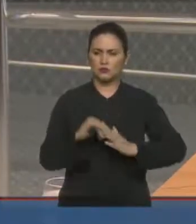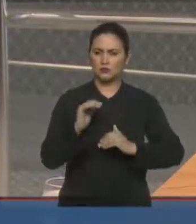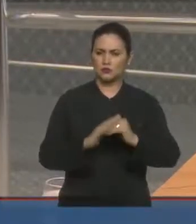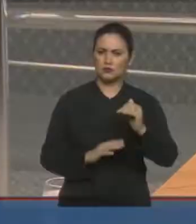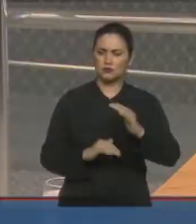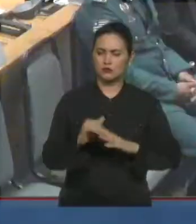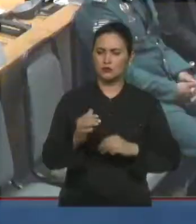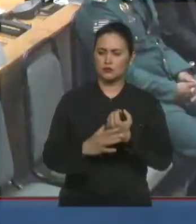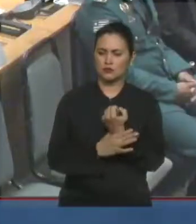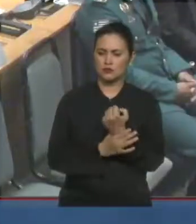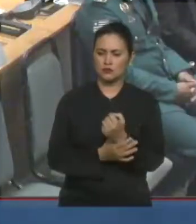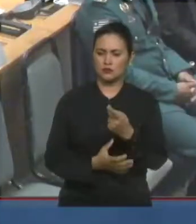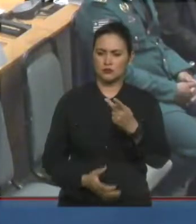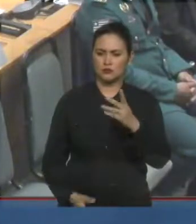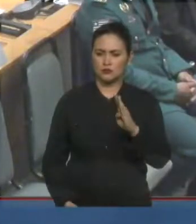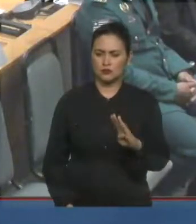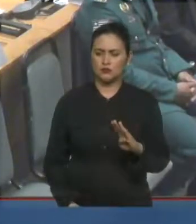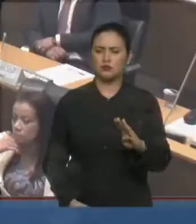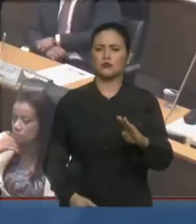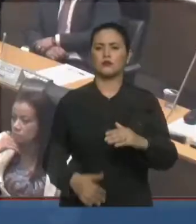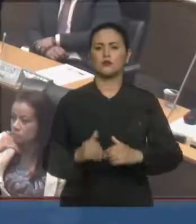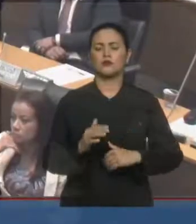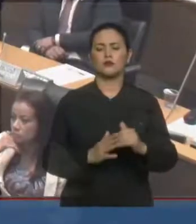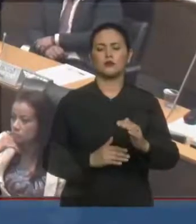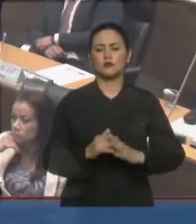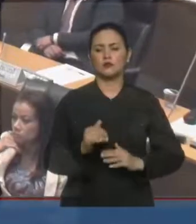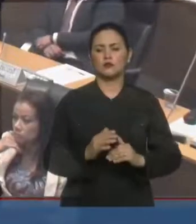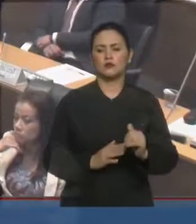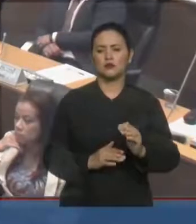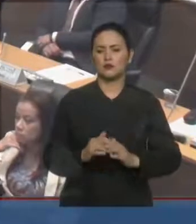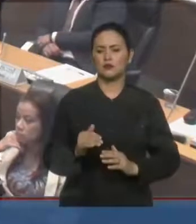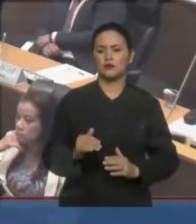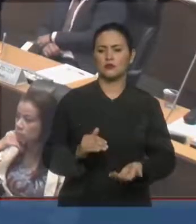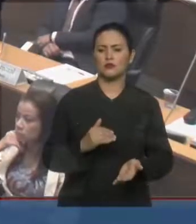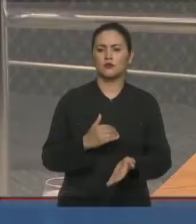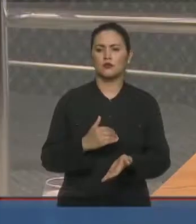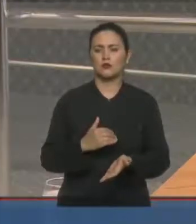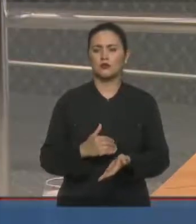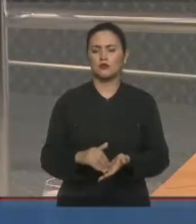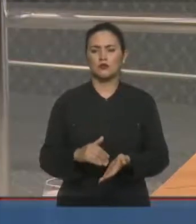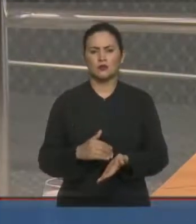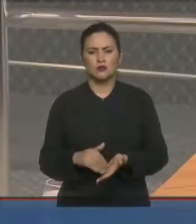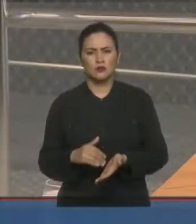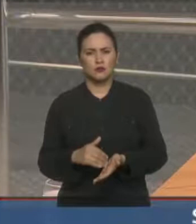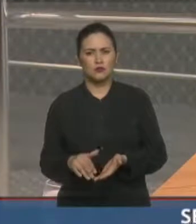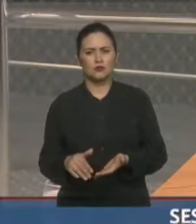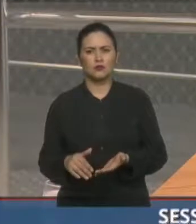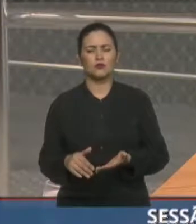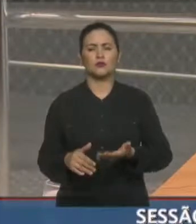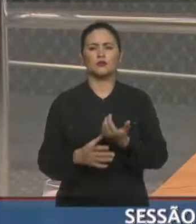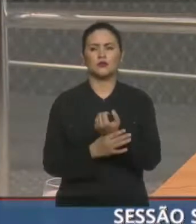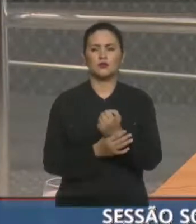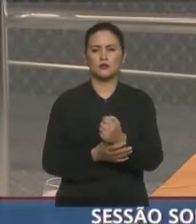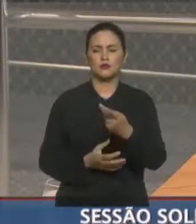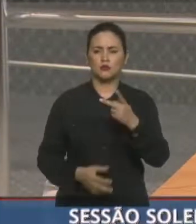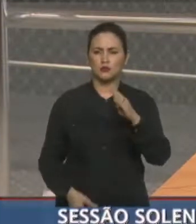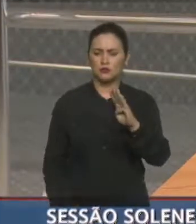em especial e com muito carinho, a toda a equipe que, corajosamente, que com muita dedicação, com